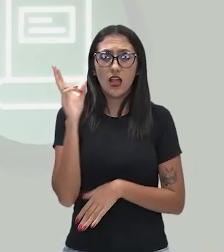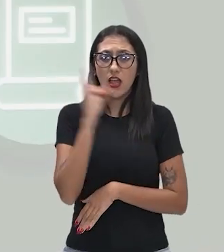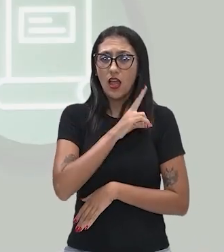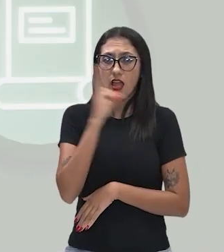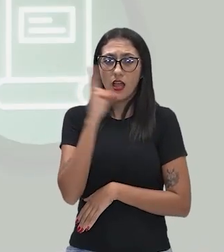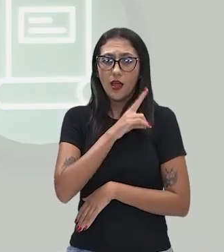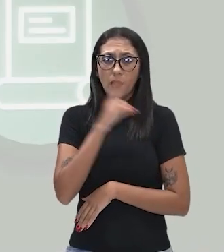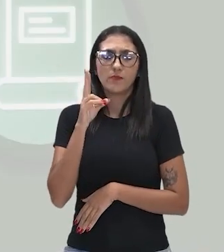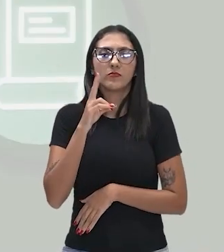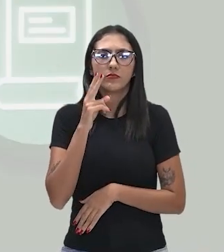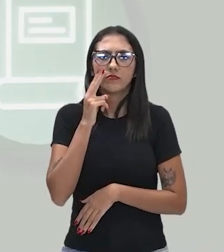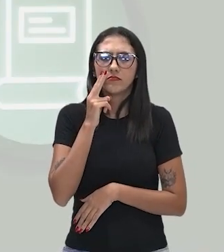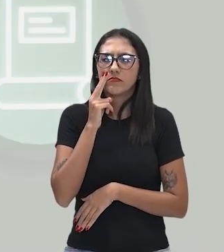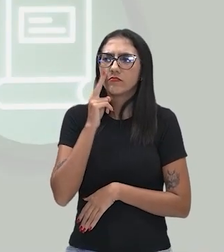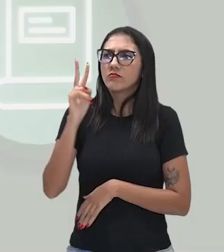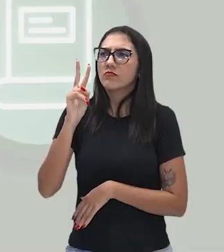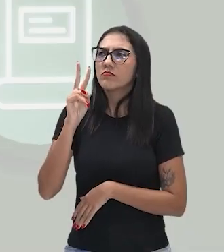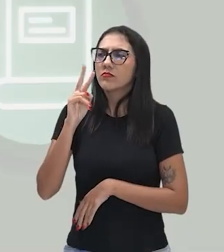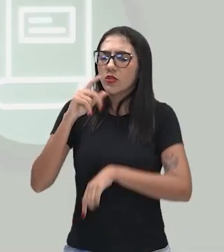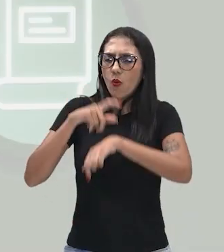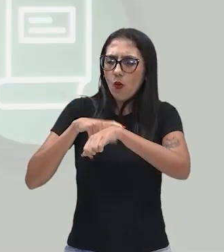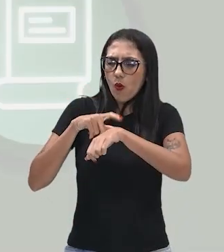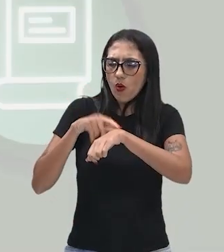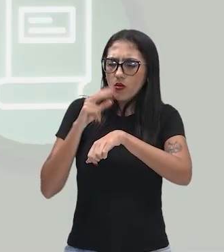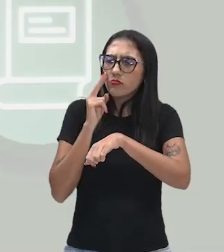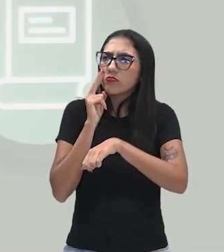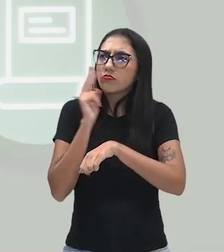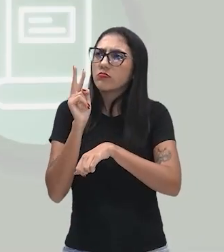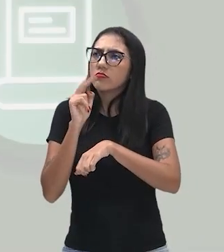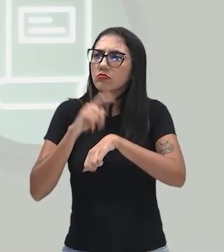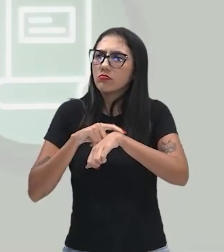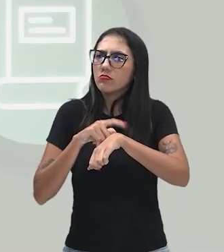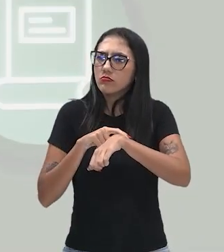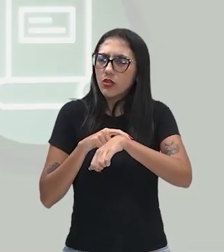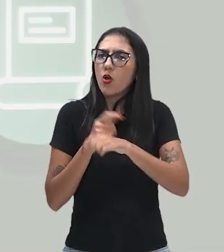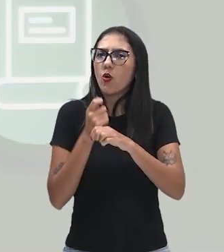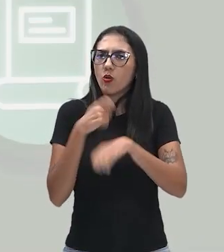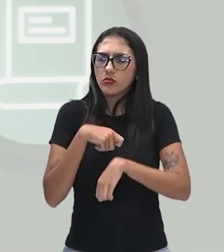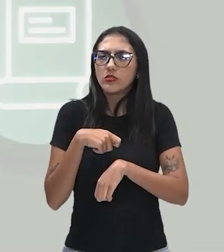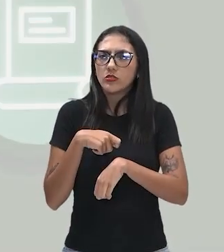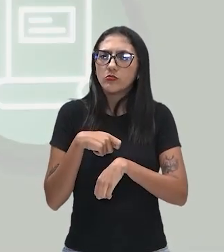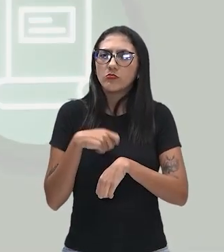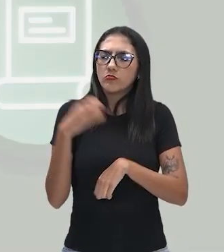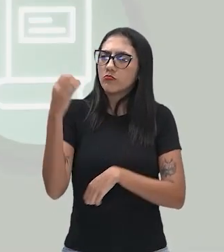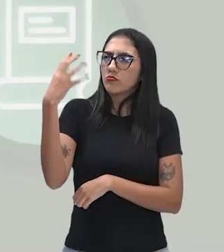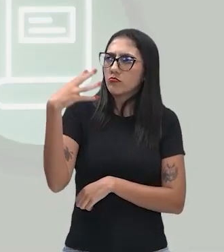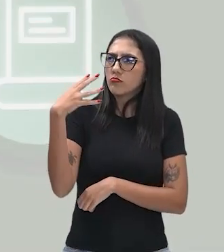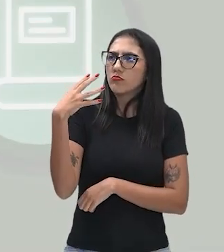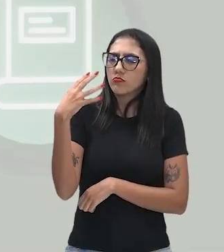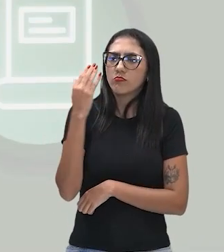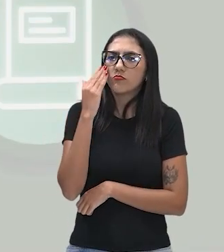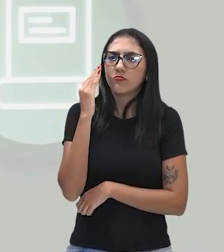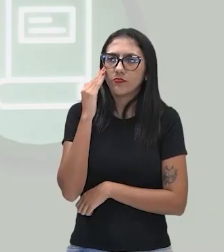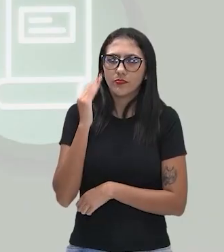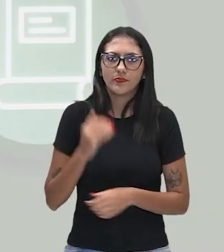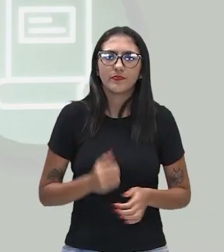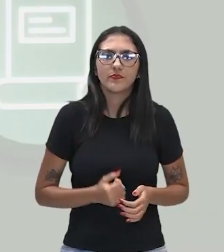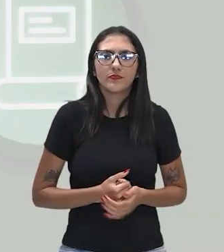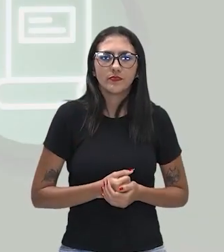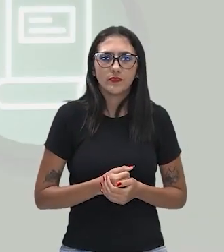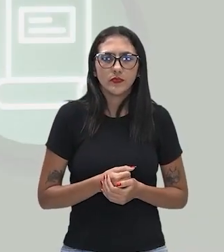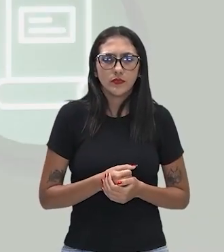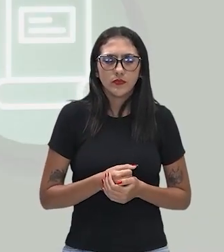relógio e aí ele enxergou a hora do relógio porque um raio de luz chegou até o olho dele. Mas e se ele tivesse